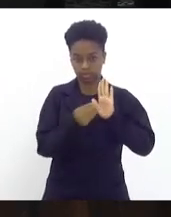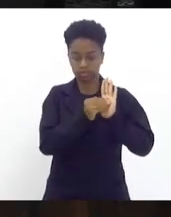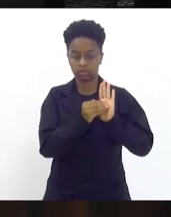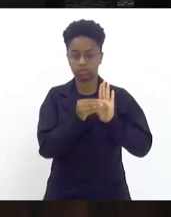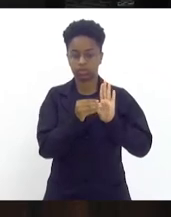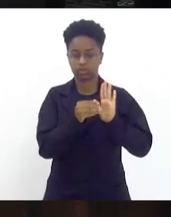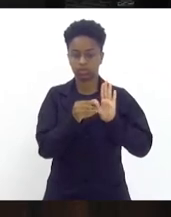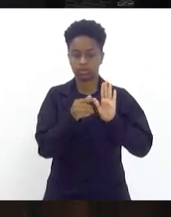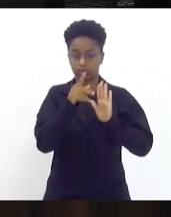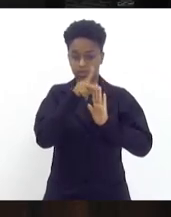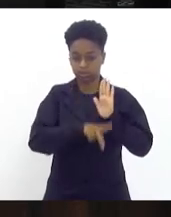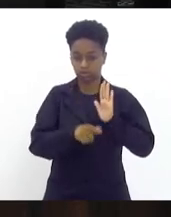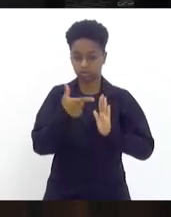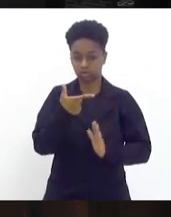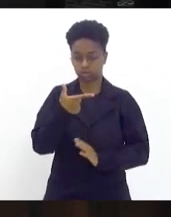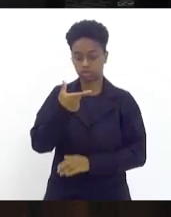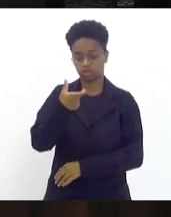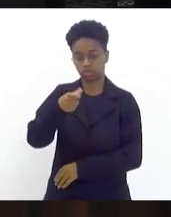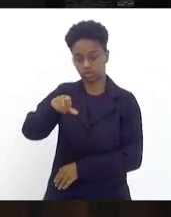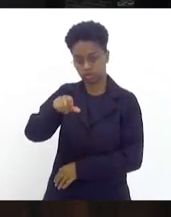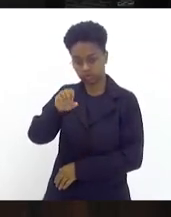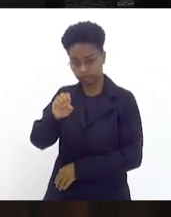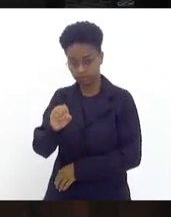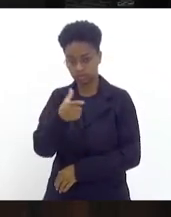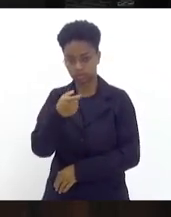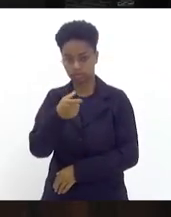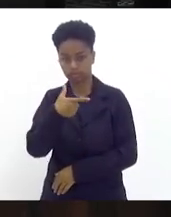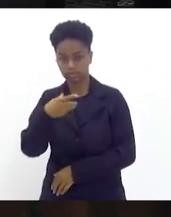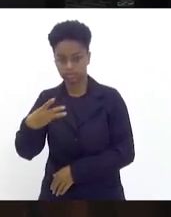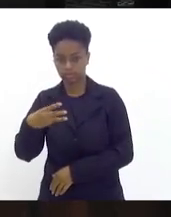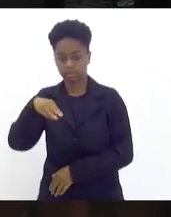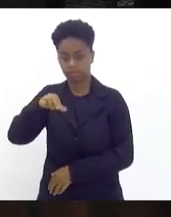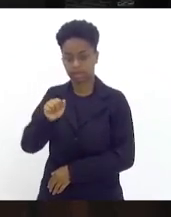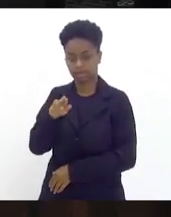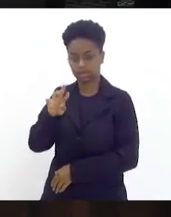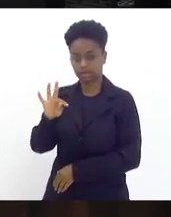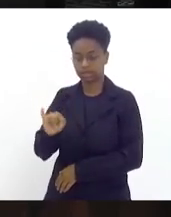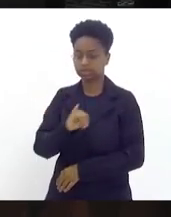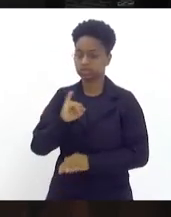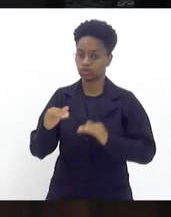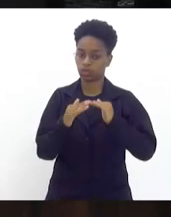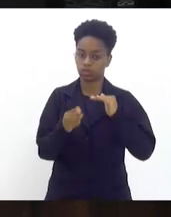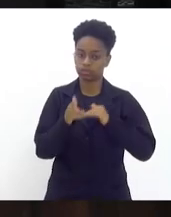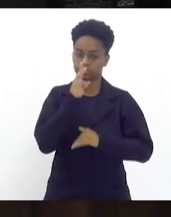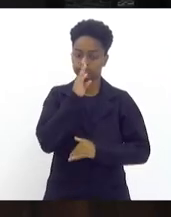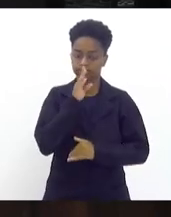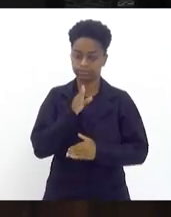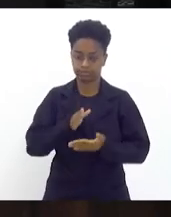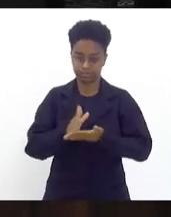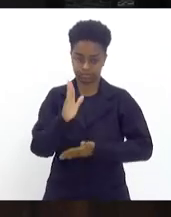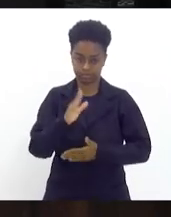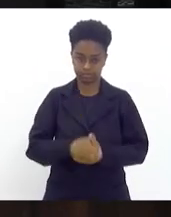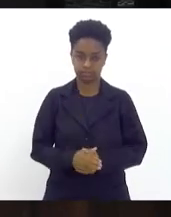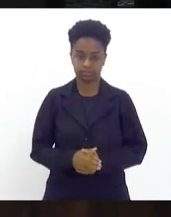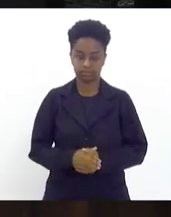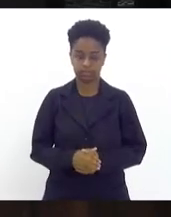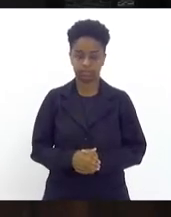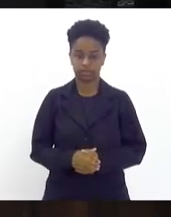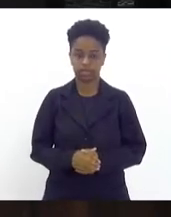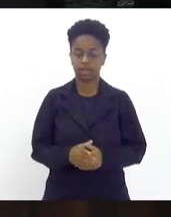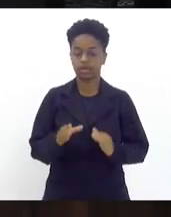do projeto 290 de 23 da deputada Marta Rocha senhores que a própria Vanessa Cristão aprovado a sobremesa